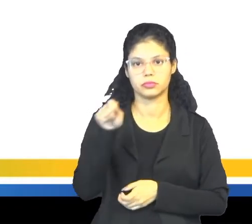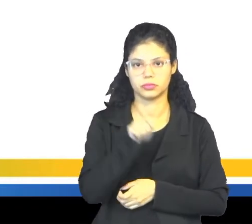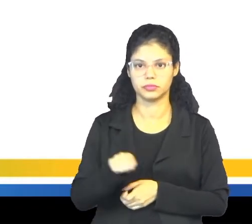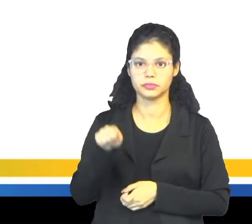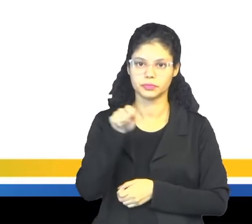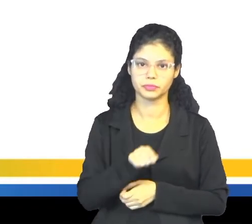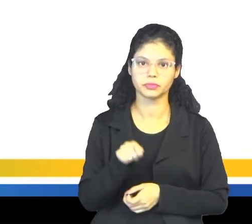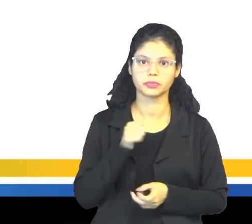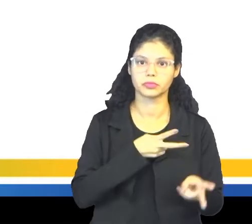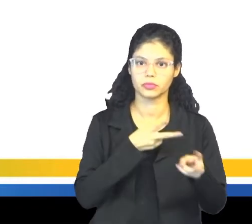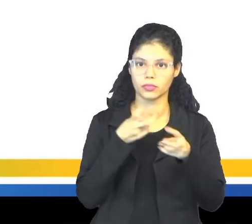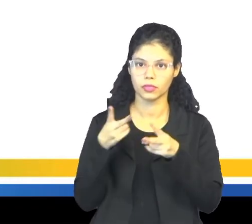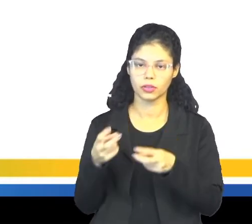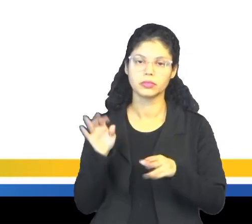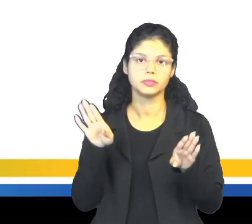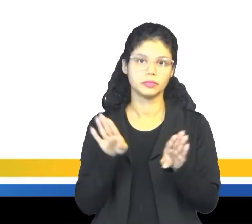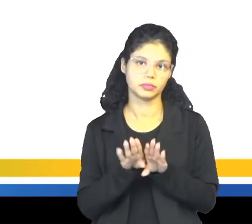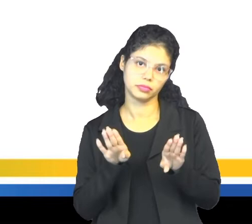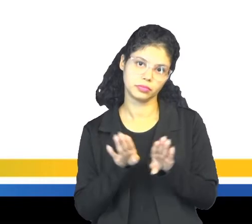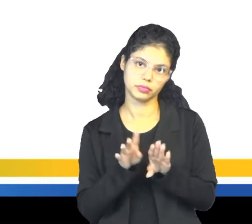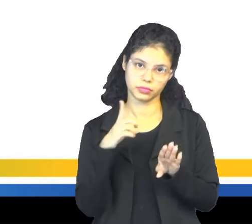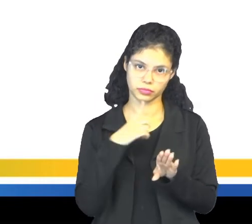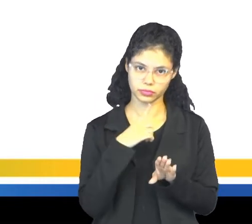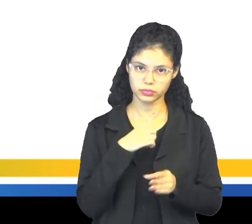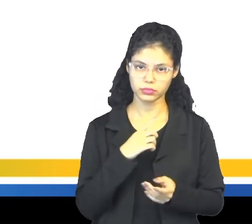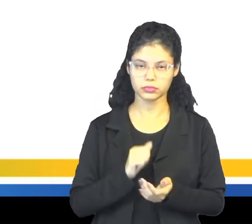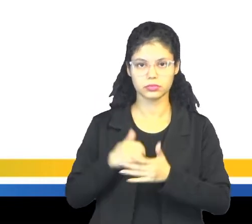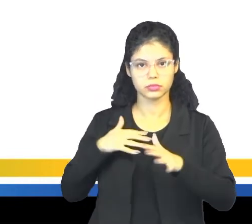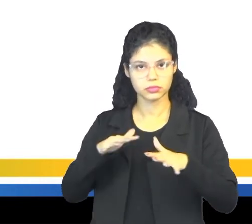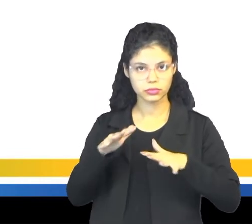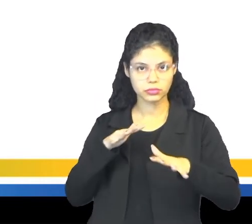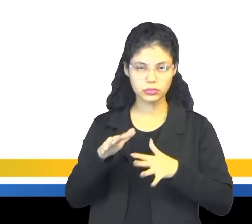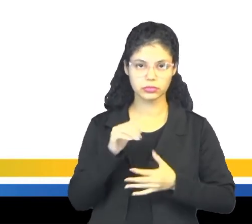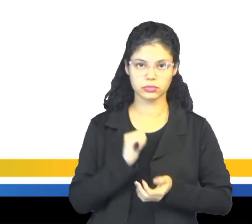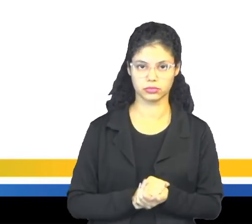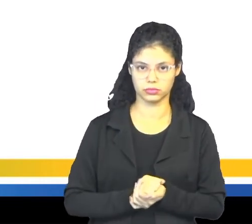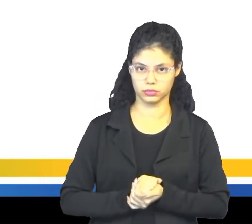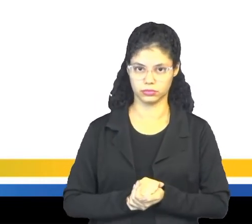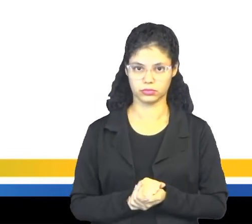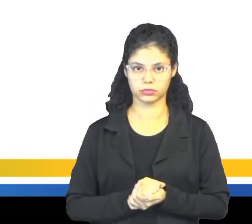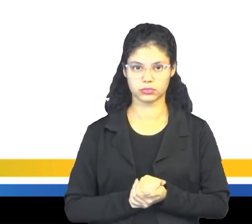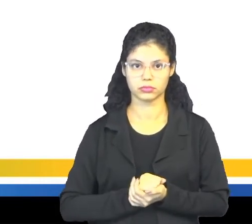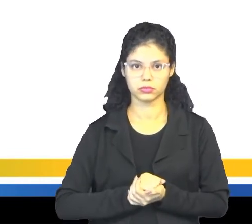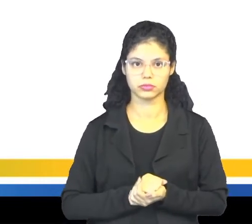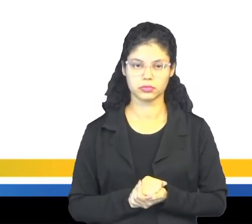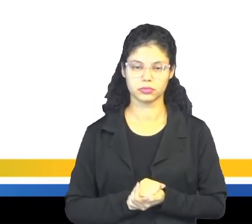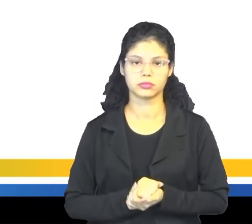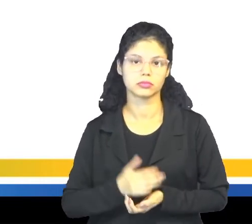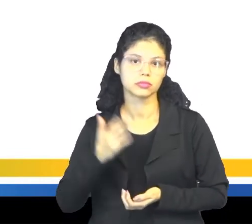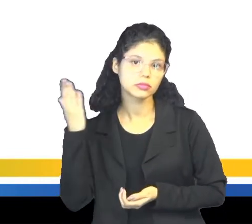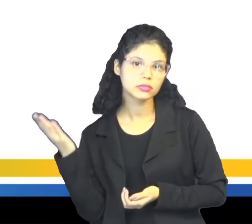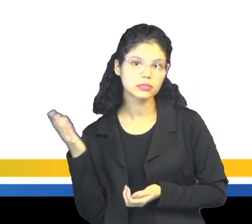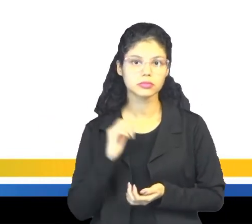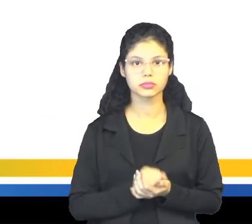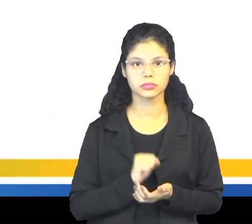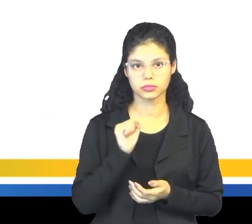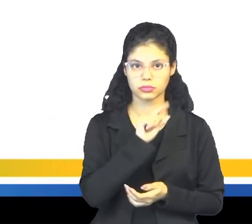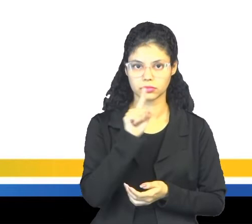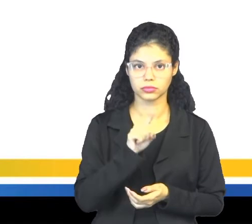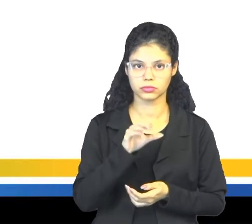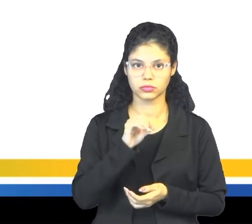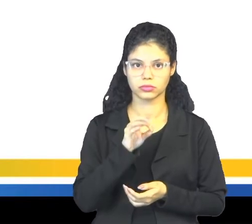vai observando que eles também vão se movimentando, tá bom, gente? Ó, esse aqui é o